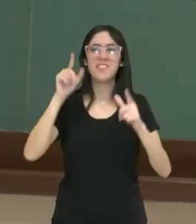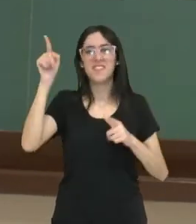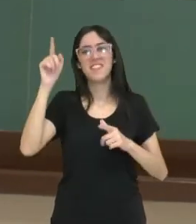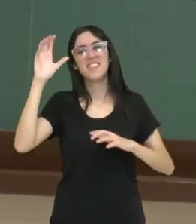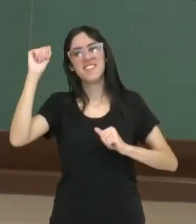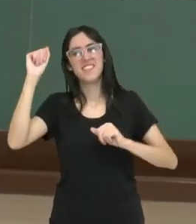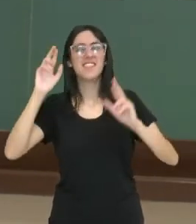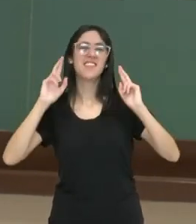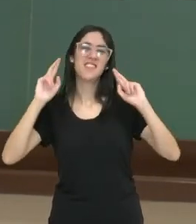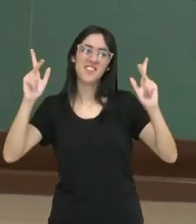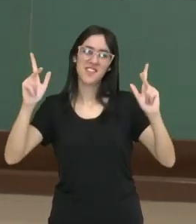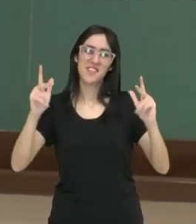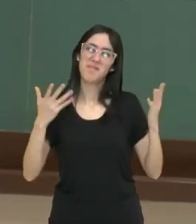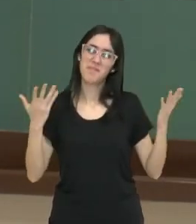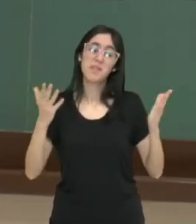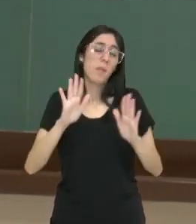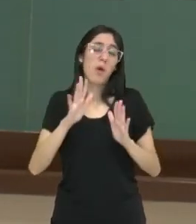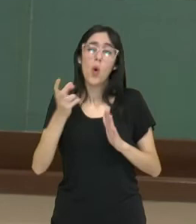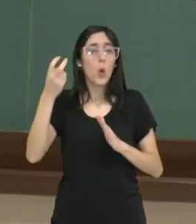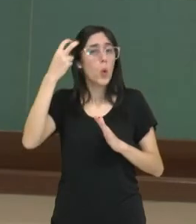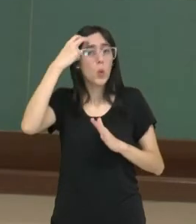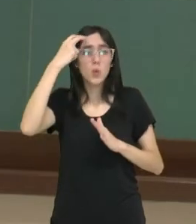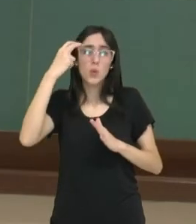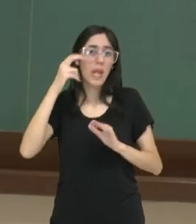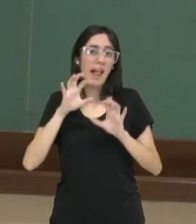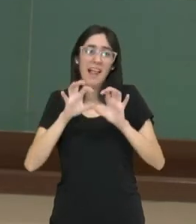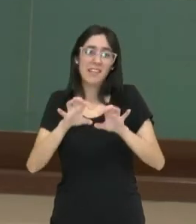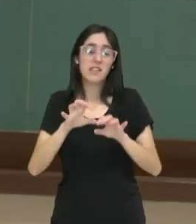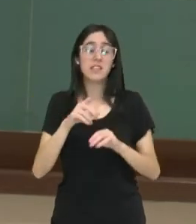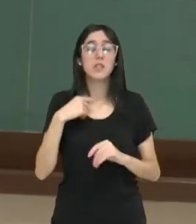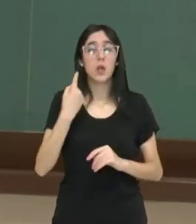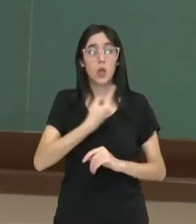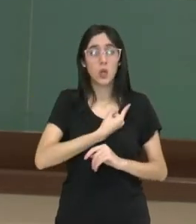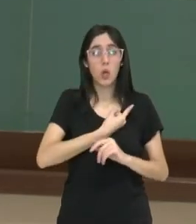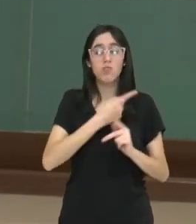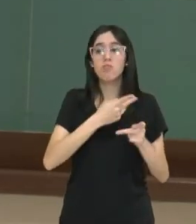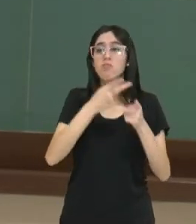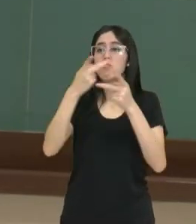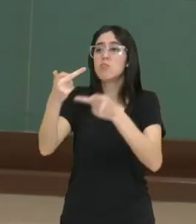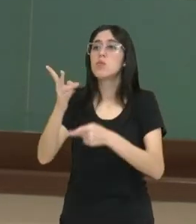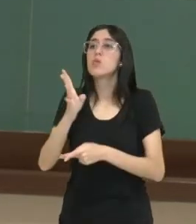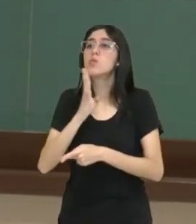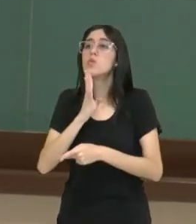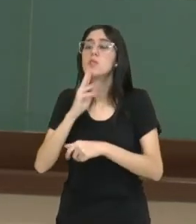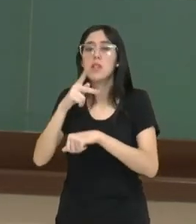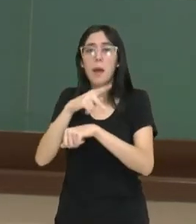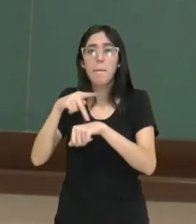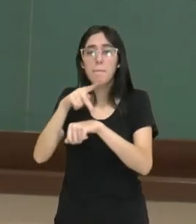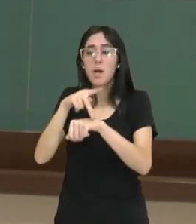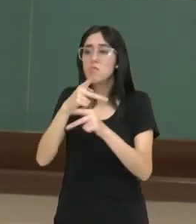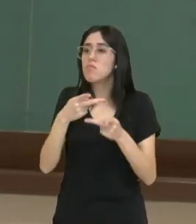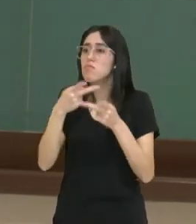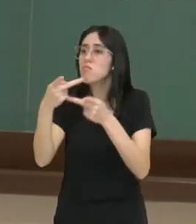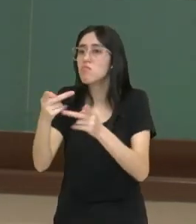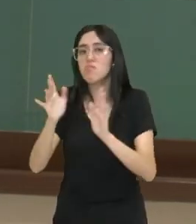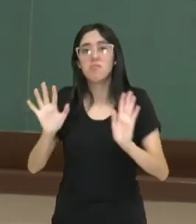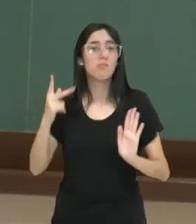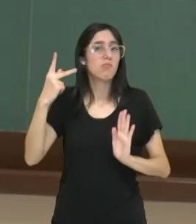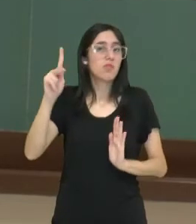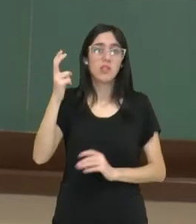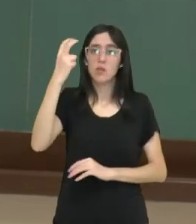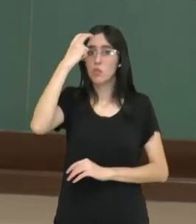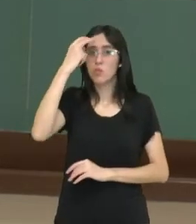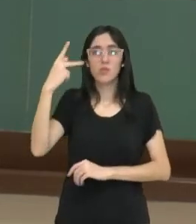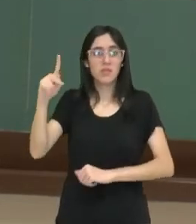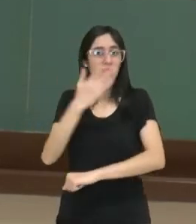né? Mas isso é intercultura. Sempre quando a gente vai conhecer um país novo, a gente vai conhecer a sua cultura, o seu